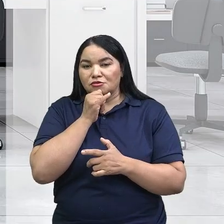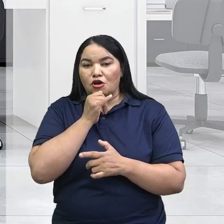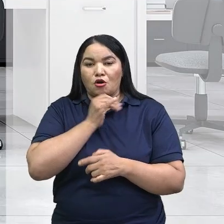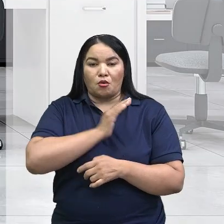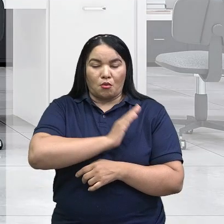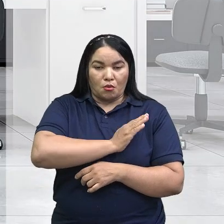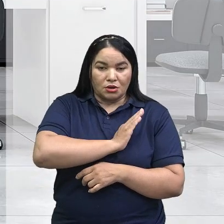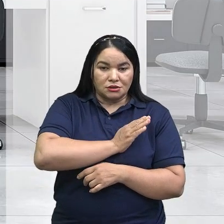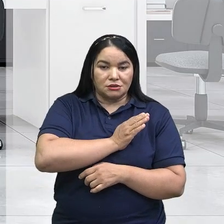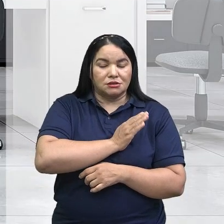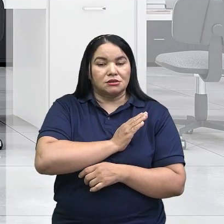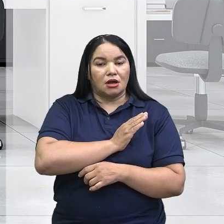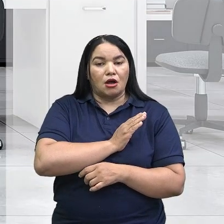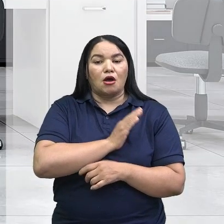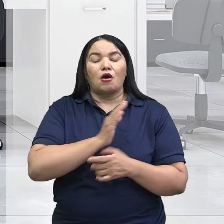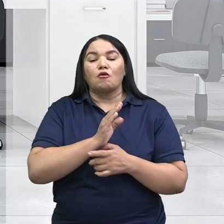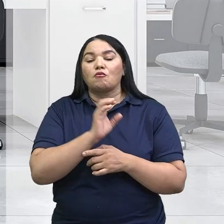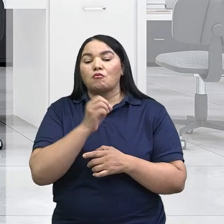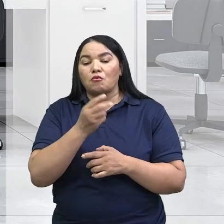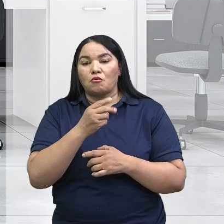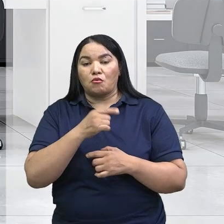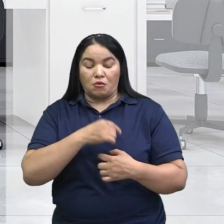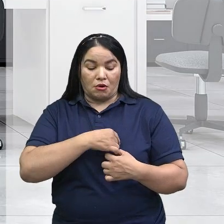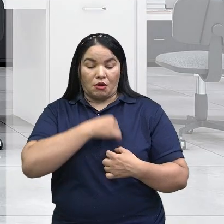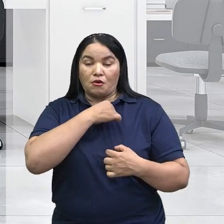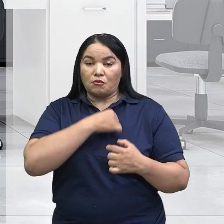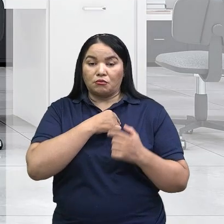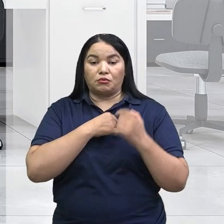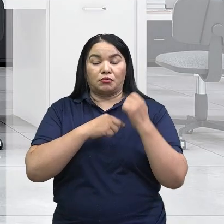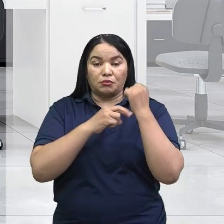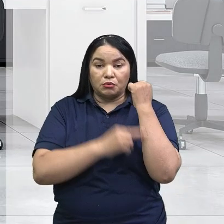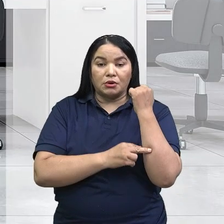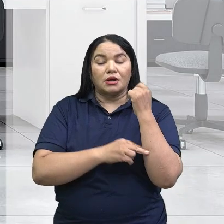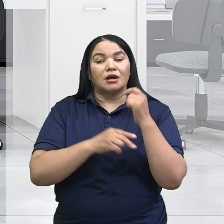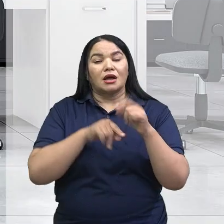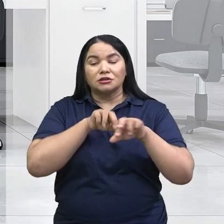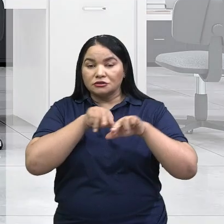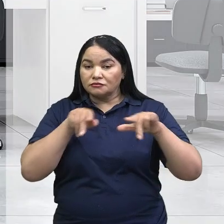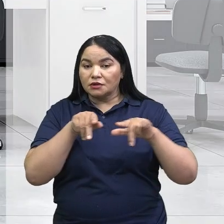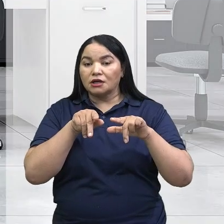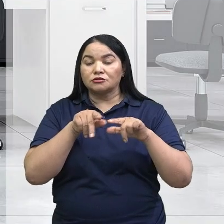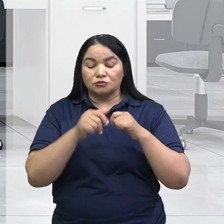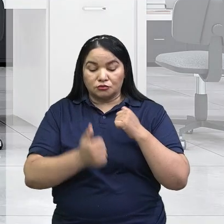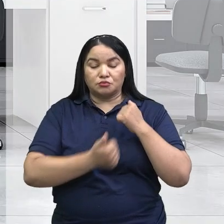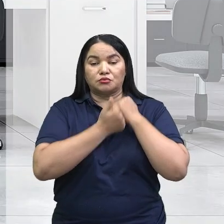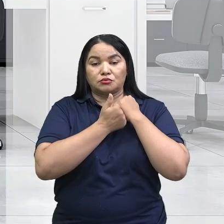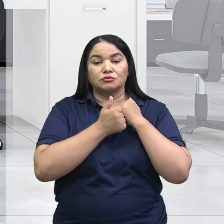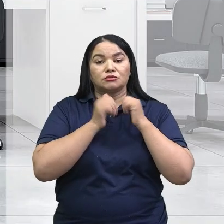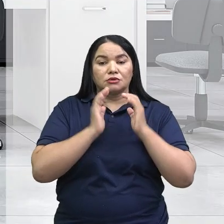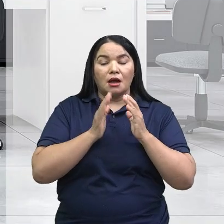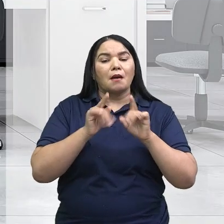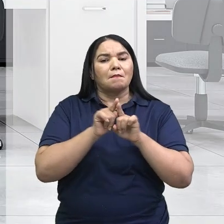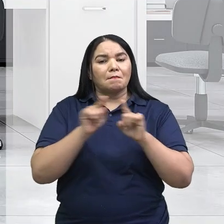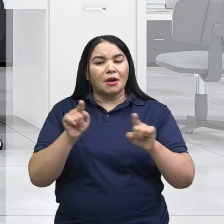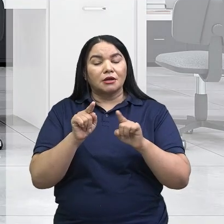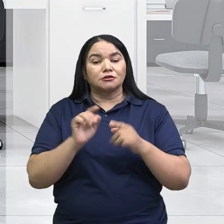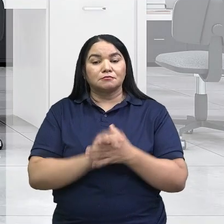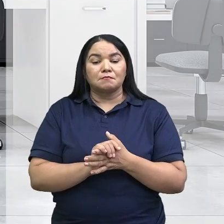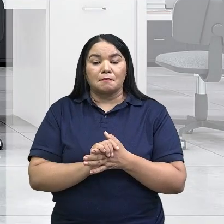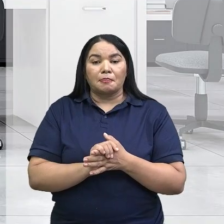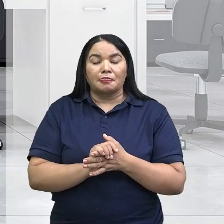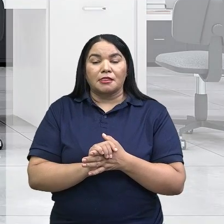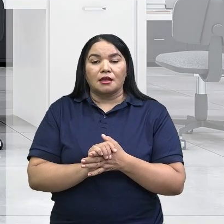de córnea, de rins, como a gente pôde observar. Só que existem aí outros estudos, né, para que a gente possa retirar de